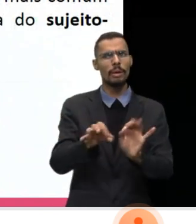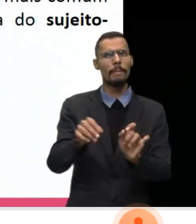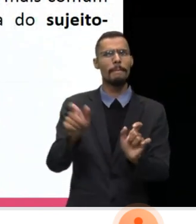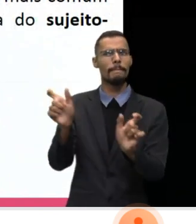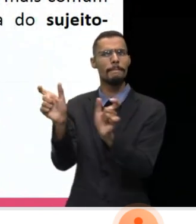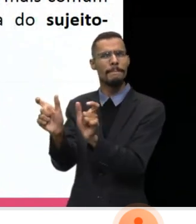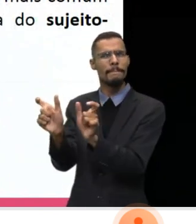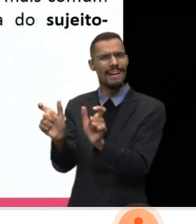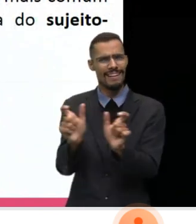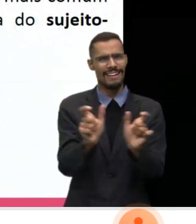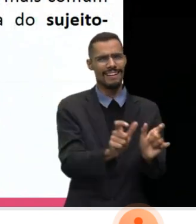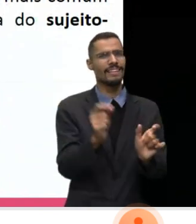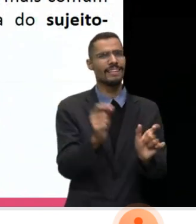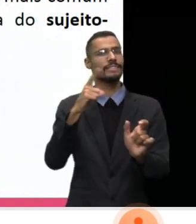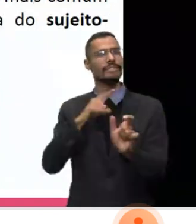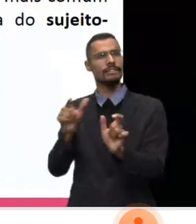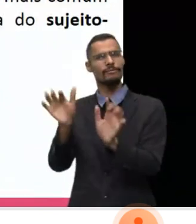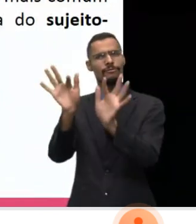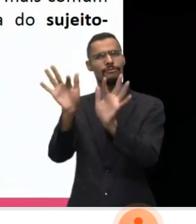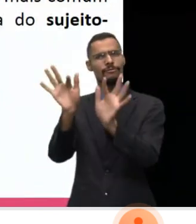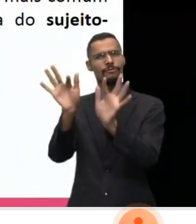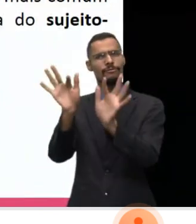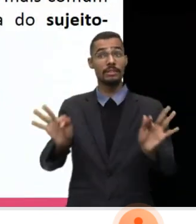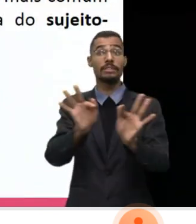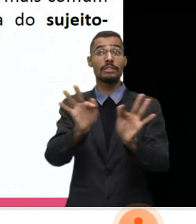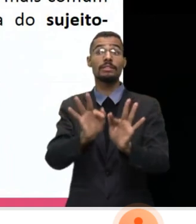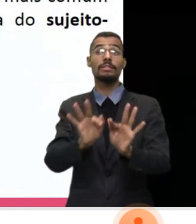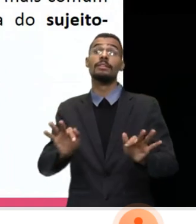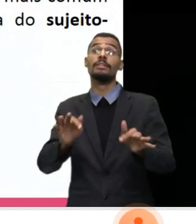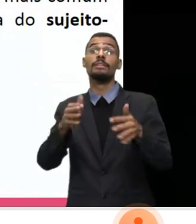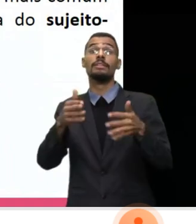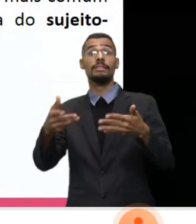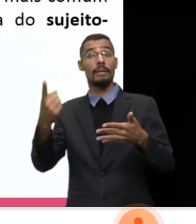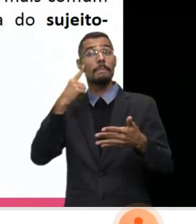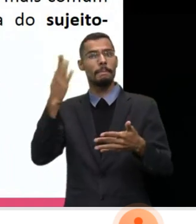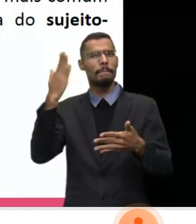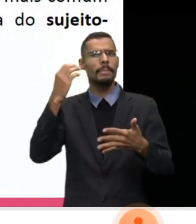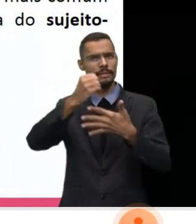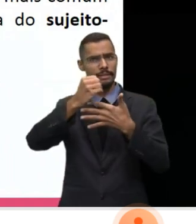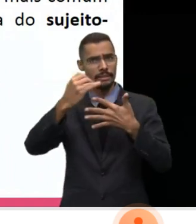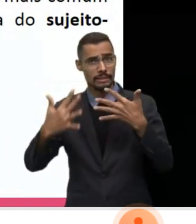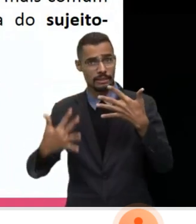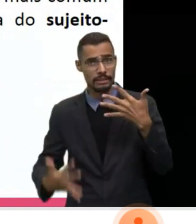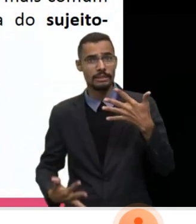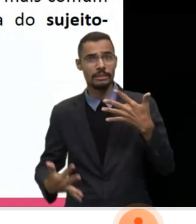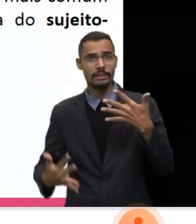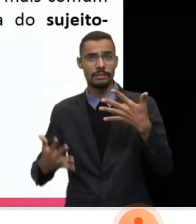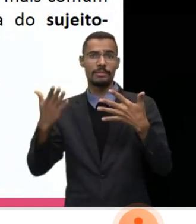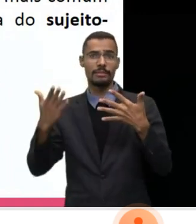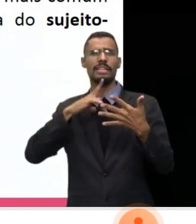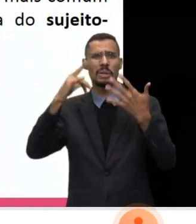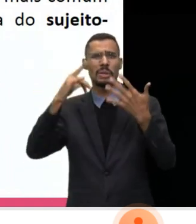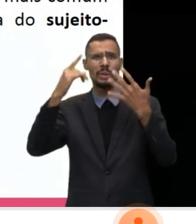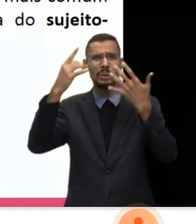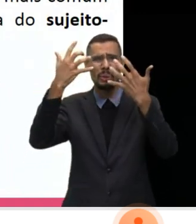das palavras nas sentenças e que, especialmente em estruturas assim mais